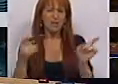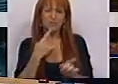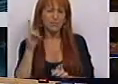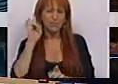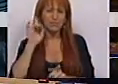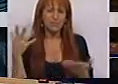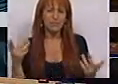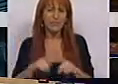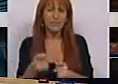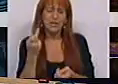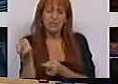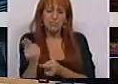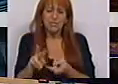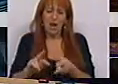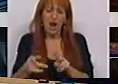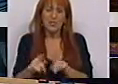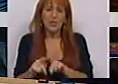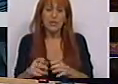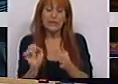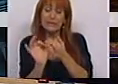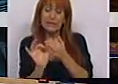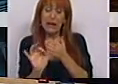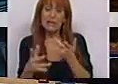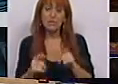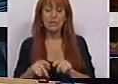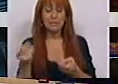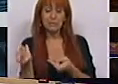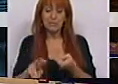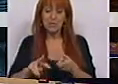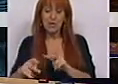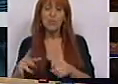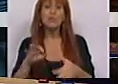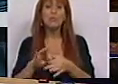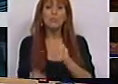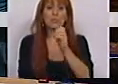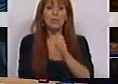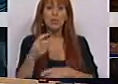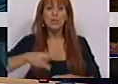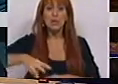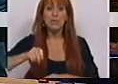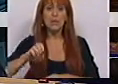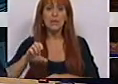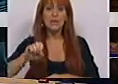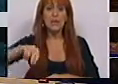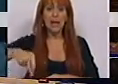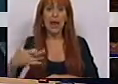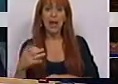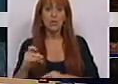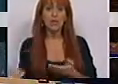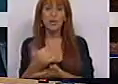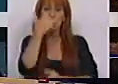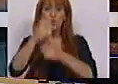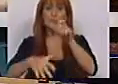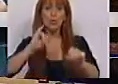substancial, é uma pequena alteração de detalhe e essa pequena alteração prende-se com a criação do Mecenato de Recursos Humanos. As